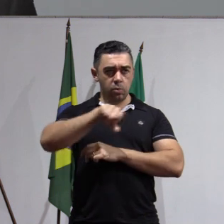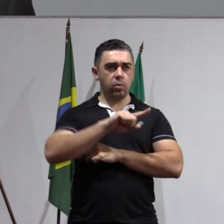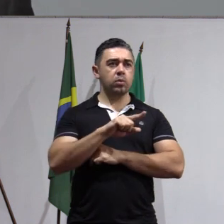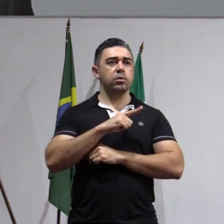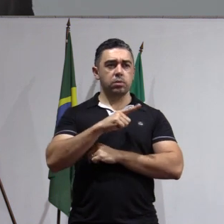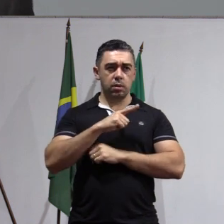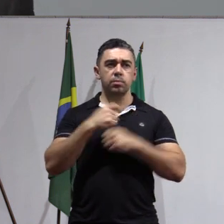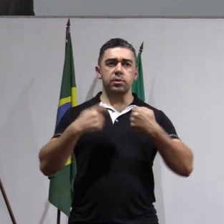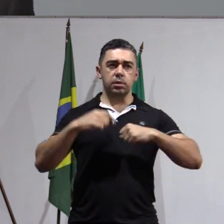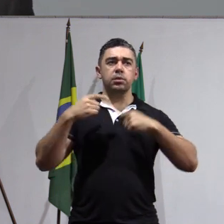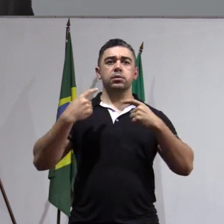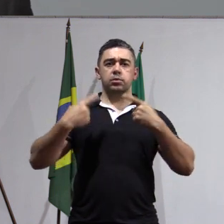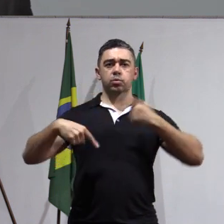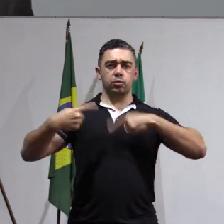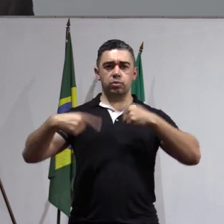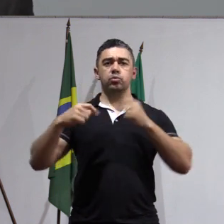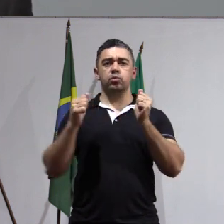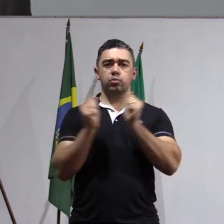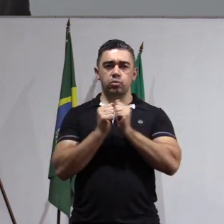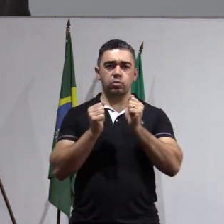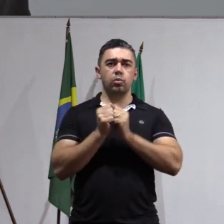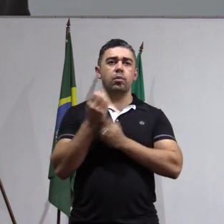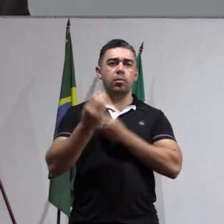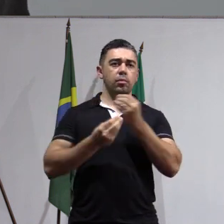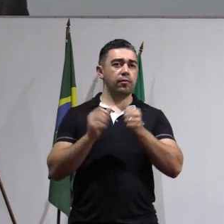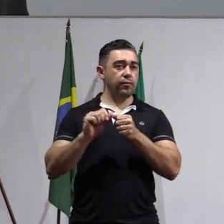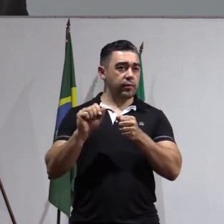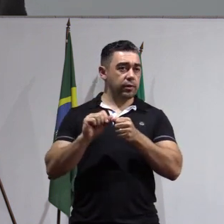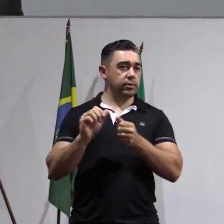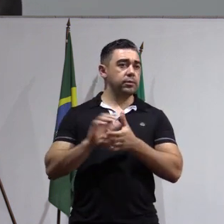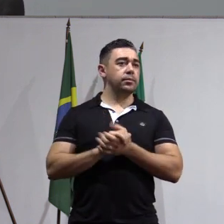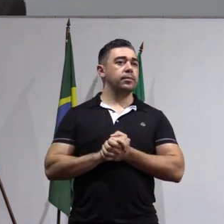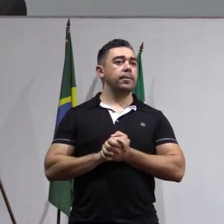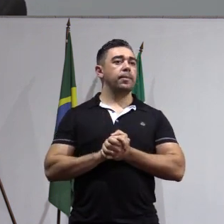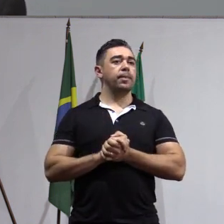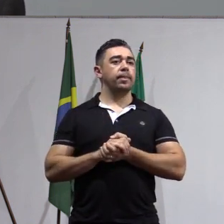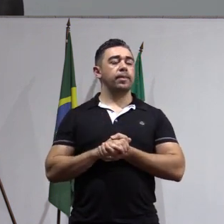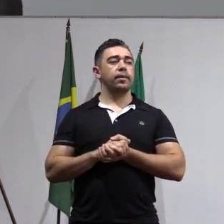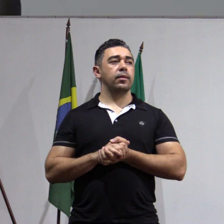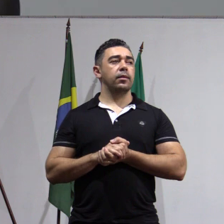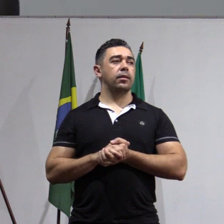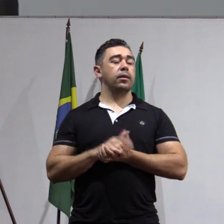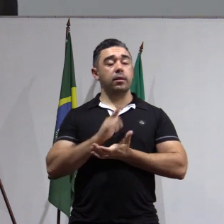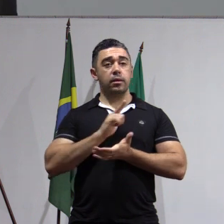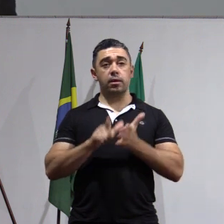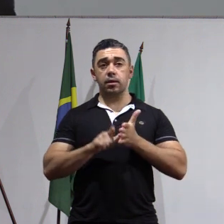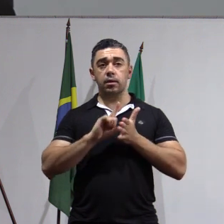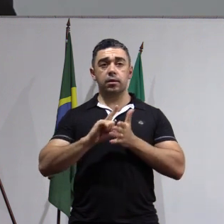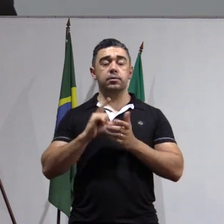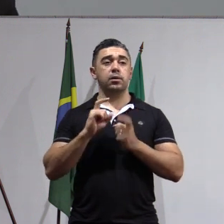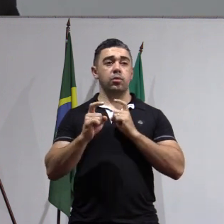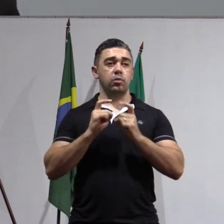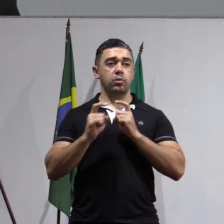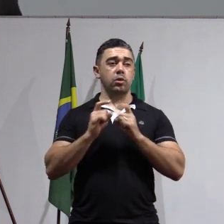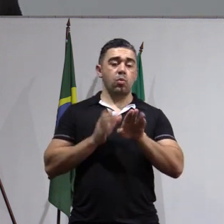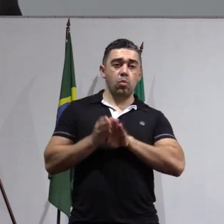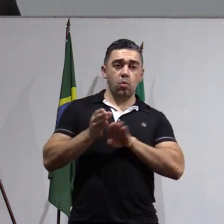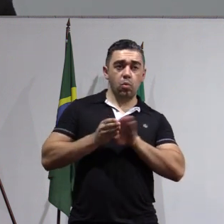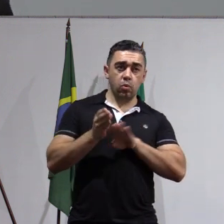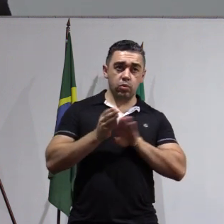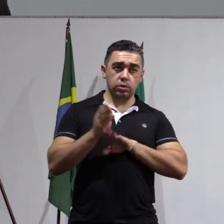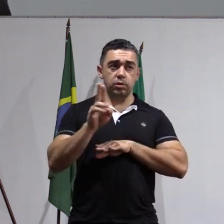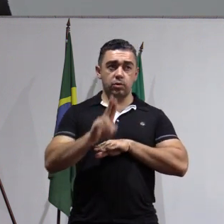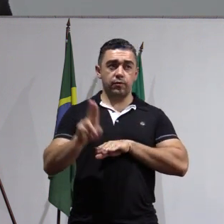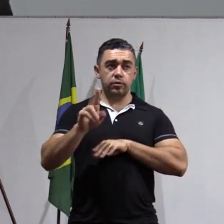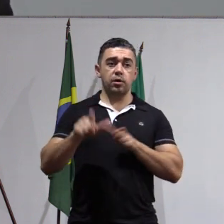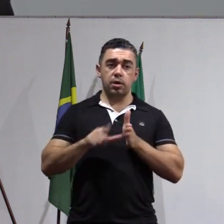acho que precisamos discutir juntos como faremos isso, e que anteceda a reunião do Conselho Universitário, que nós teremos que fazer ainda antes